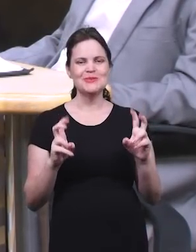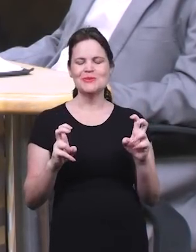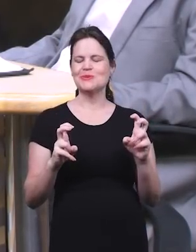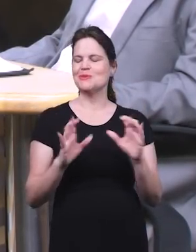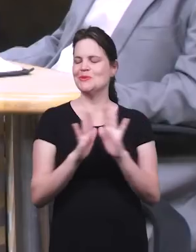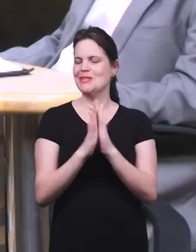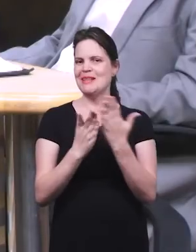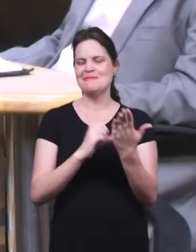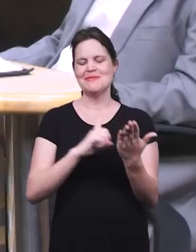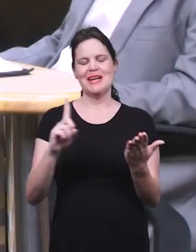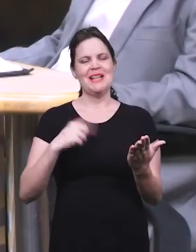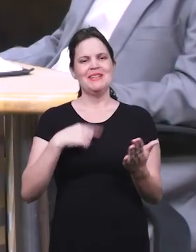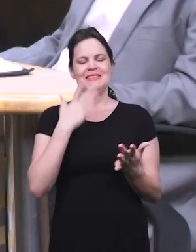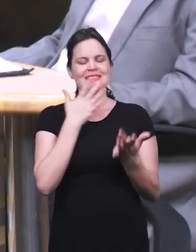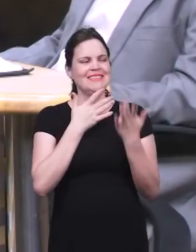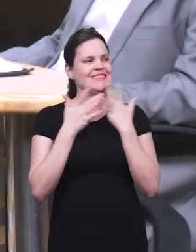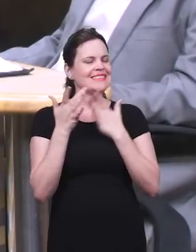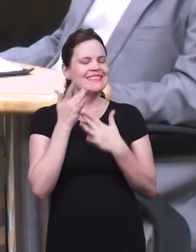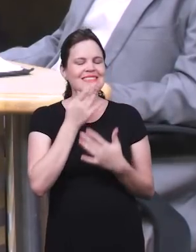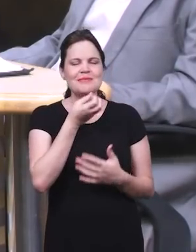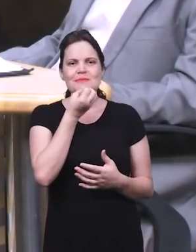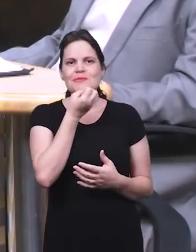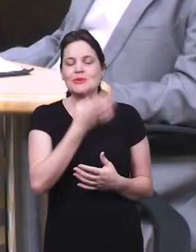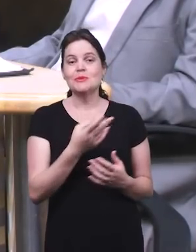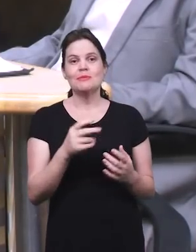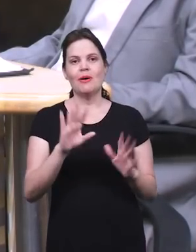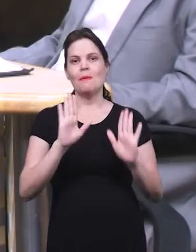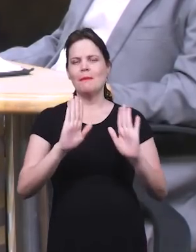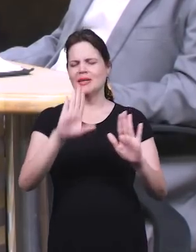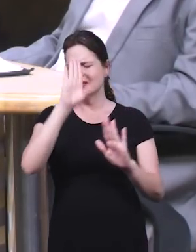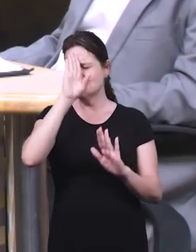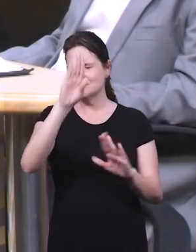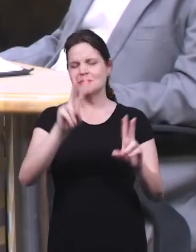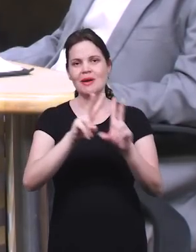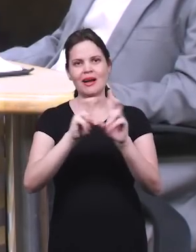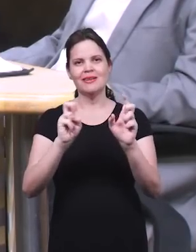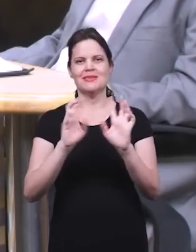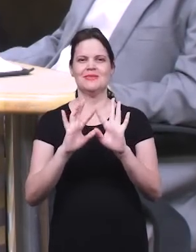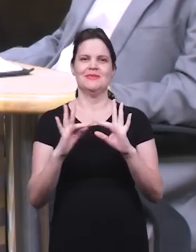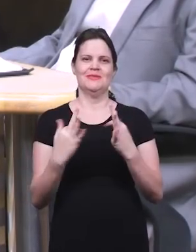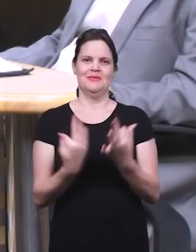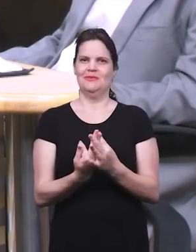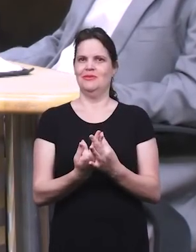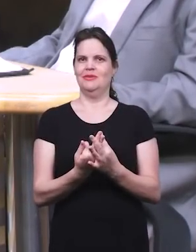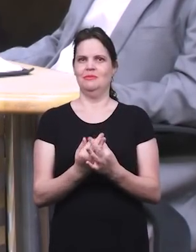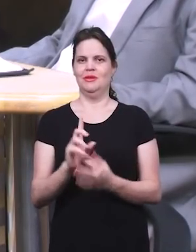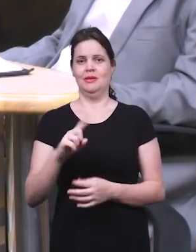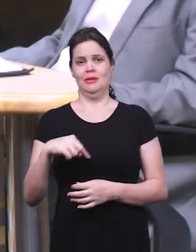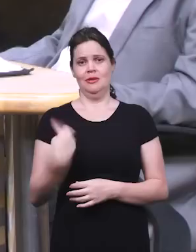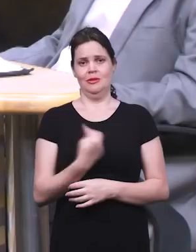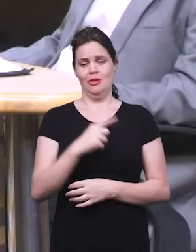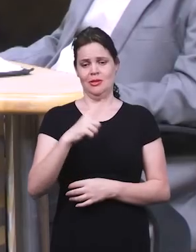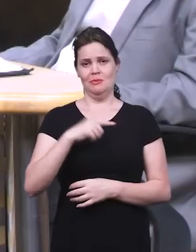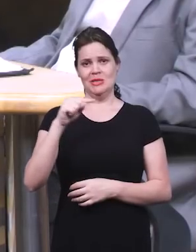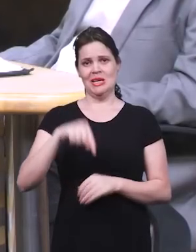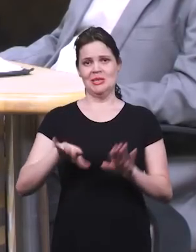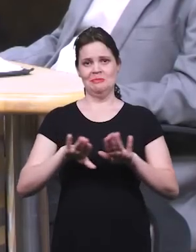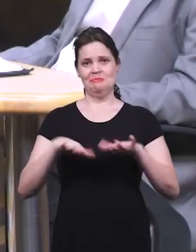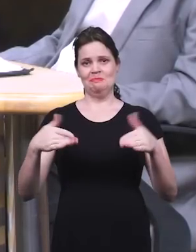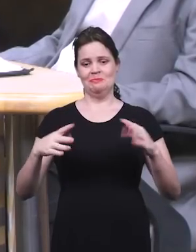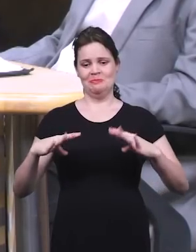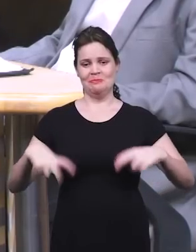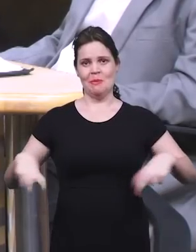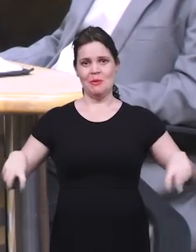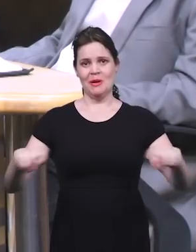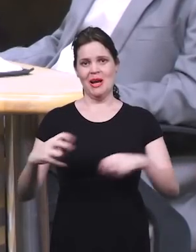trata dos assuntos do Senhor, e de maneira particular, quando se fala em família, nós temos aqui 4